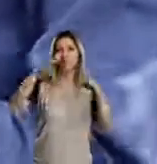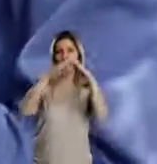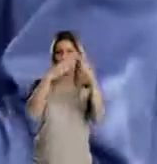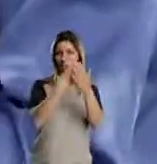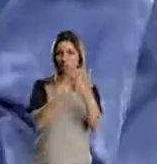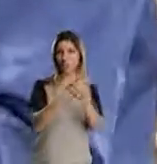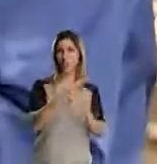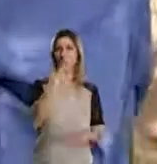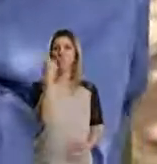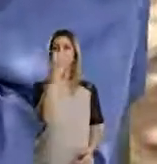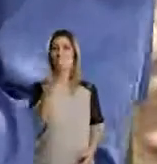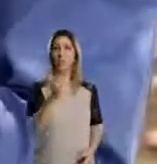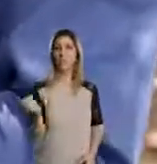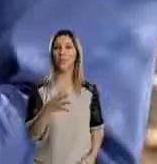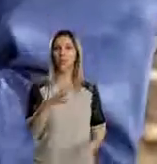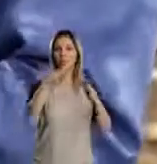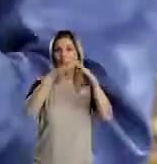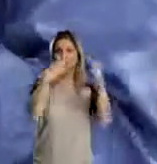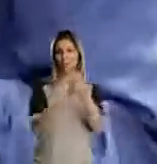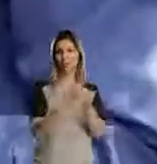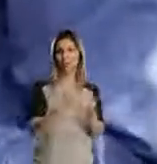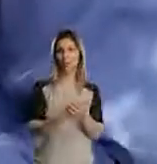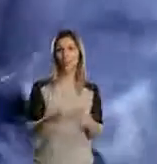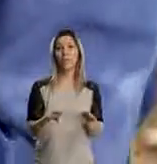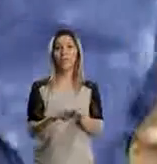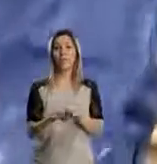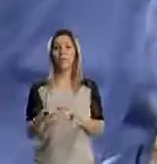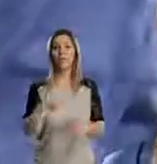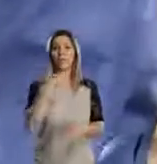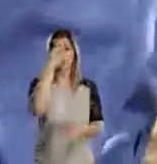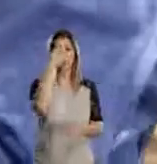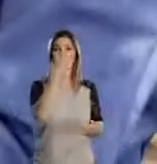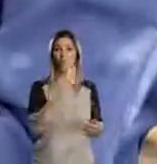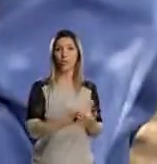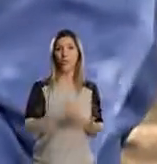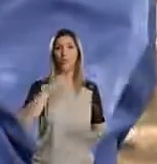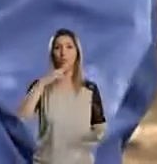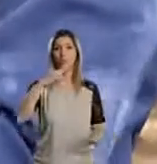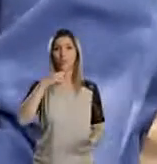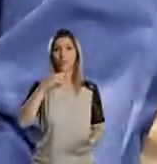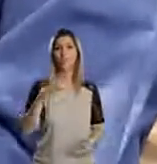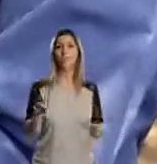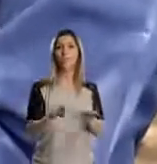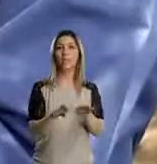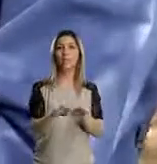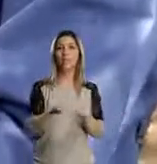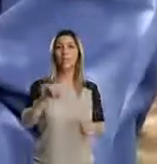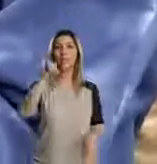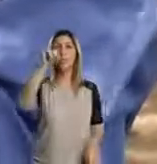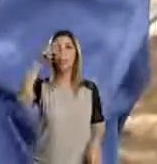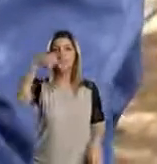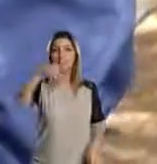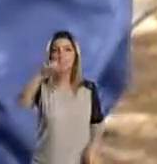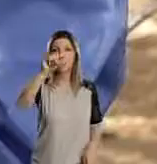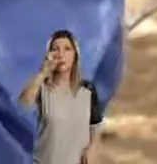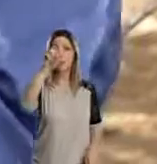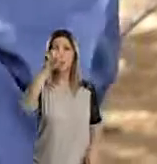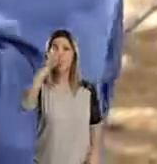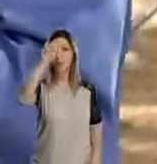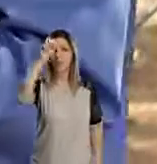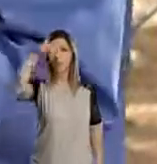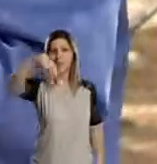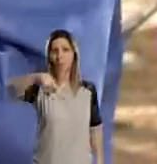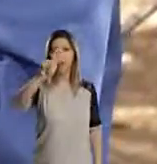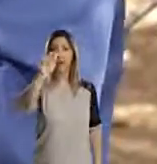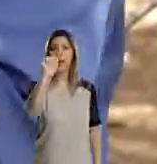Vai saber que medicamento a senhora toma, vai saber qual foi a última vez que a senhora passou no médico, enfim, e ainda por cima,